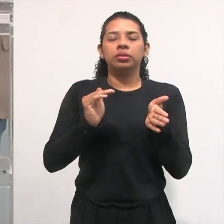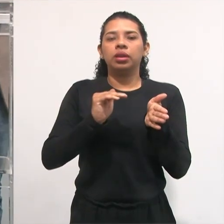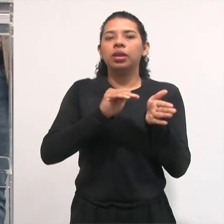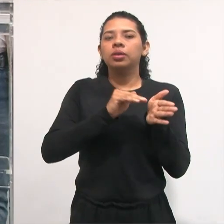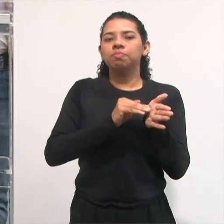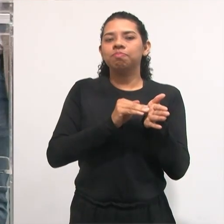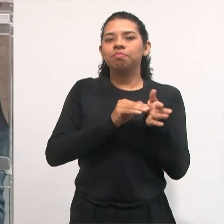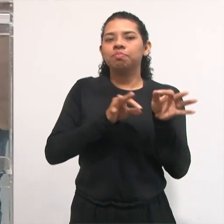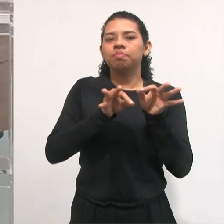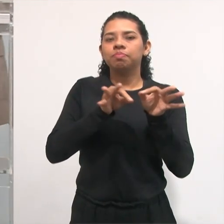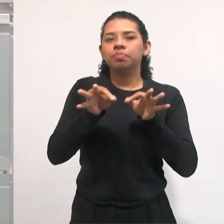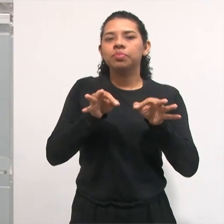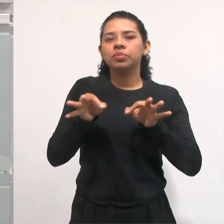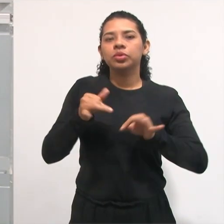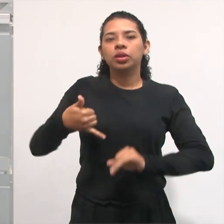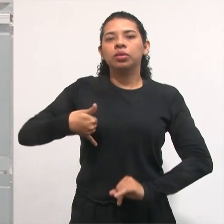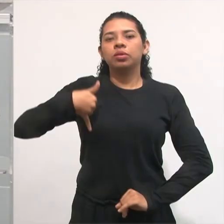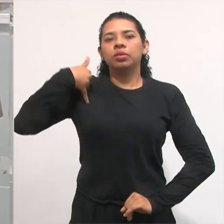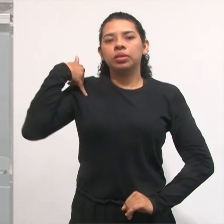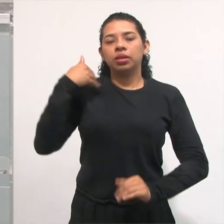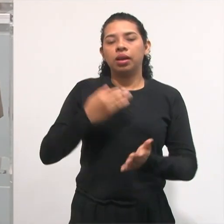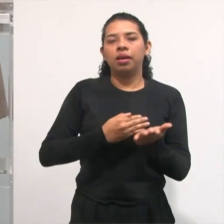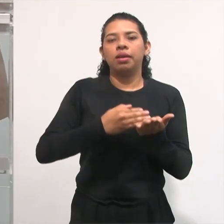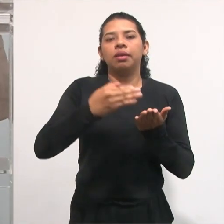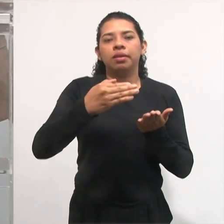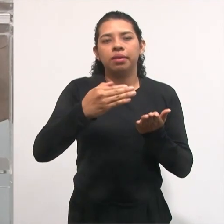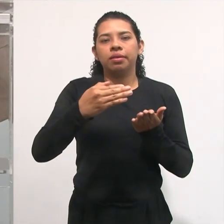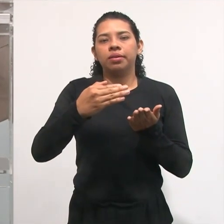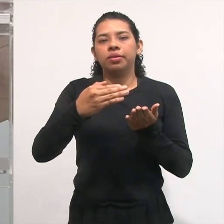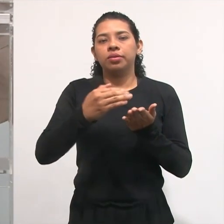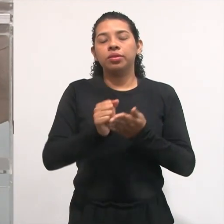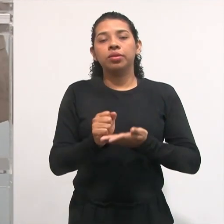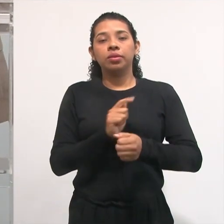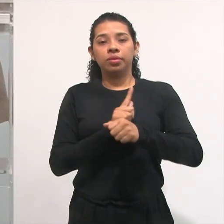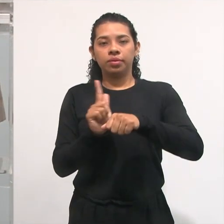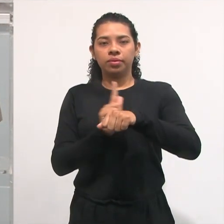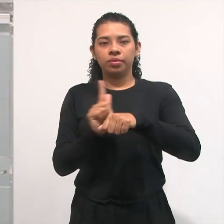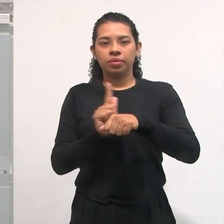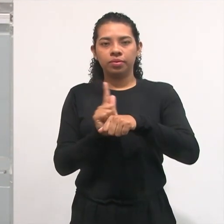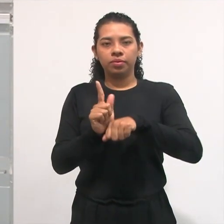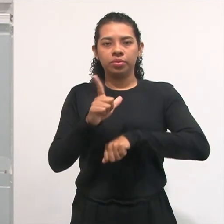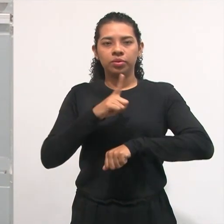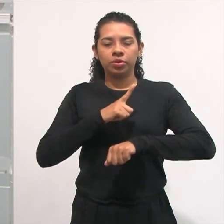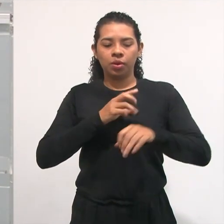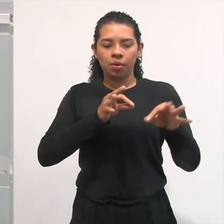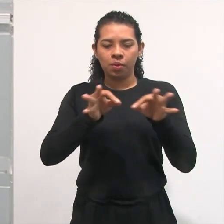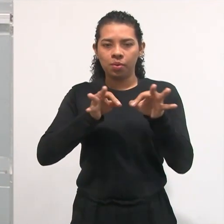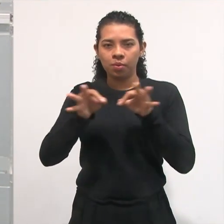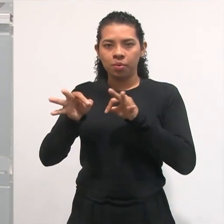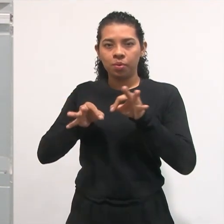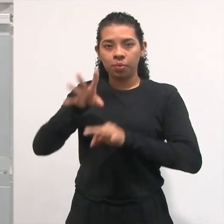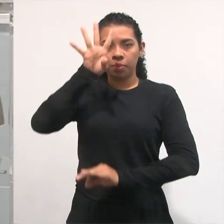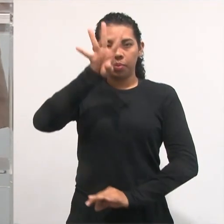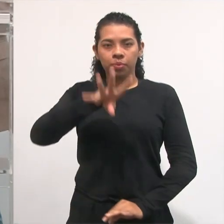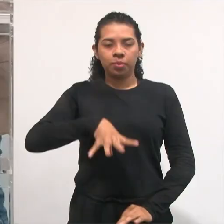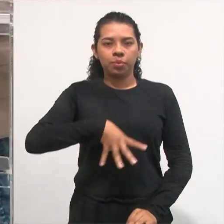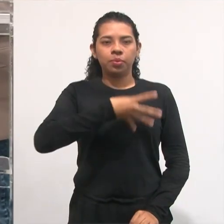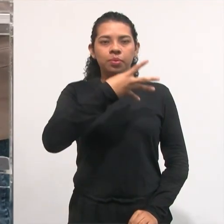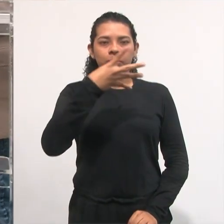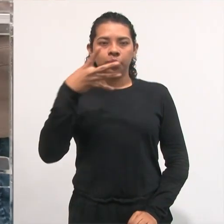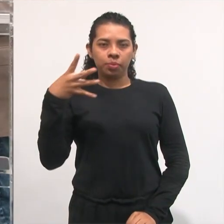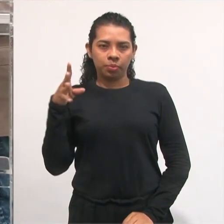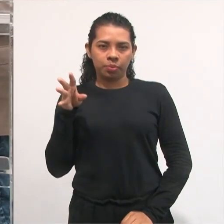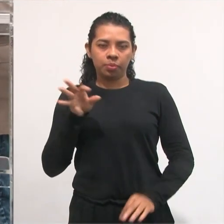idade em diante vai ter outra ação. E dessa forma você consegue, como gestor, ter as informações visíveis, né, numa planilha